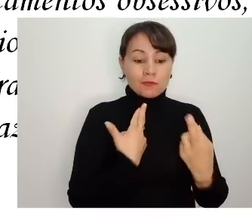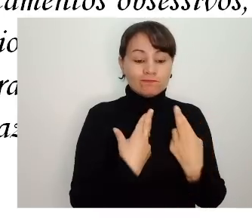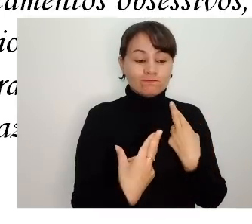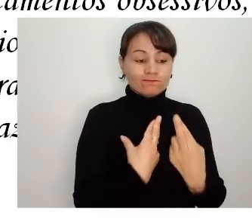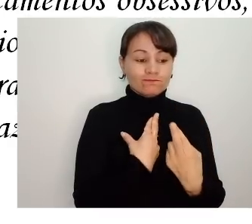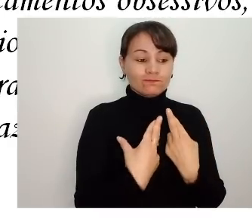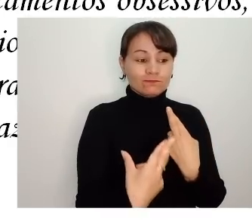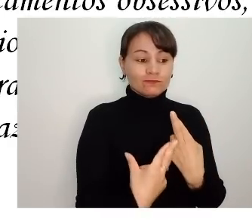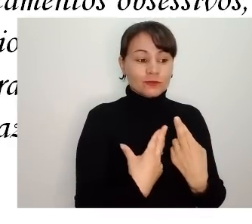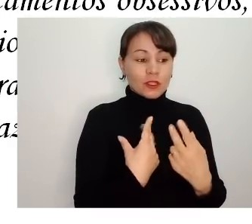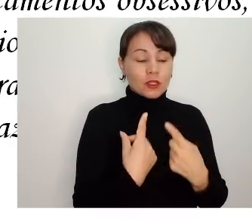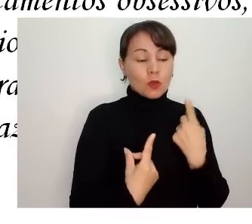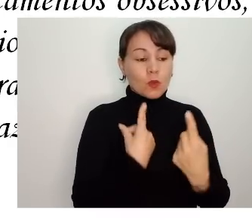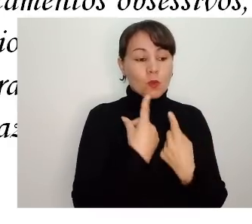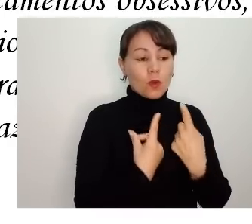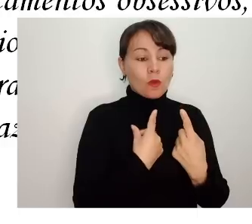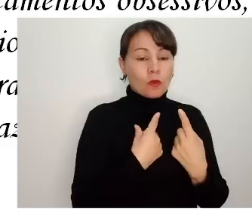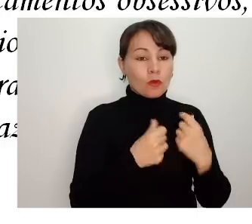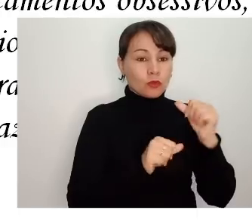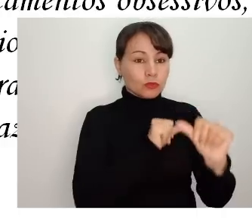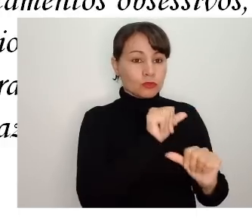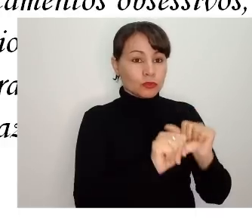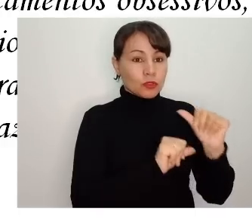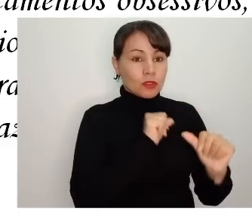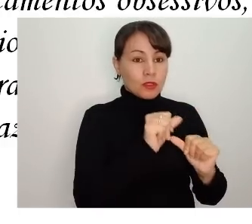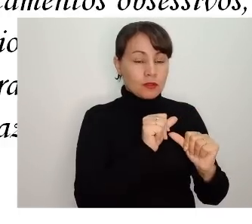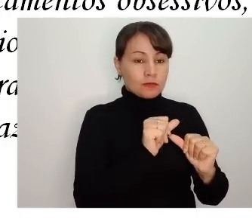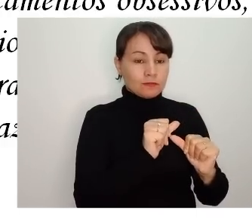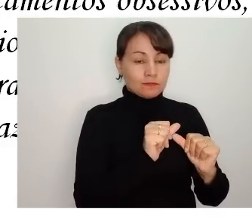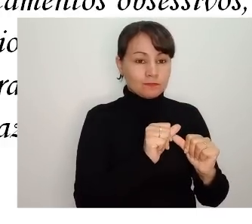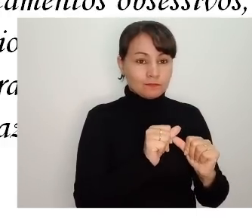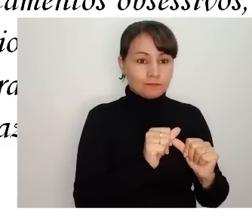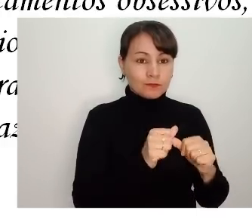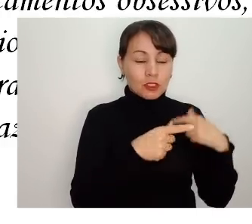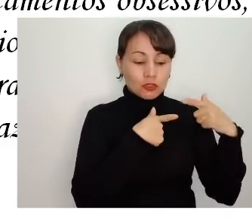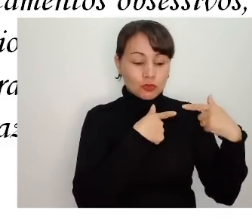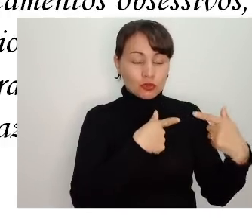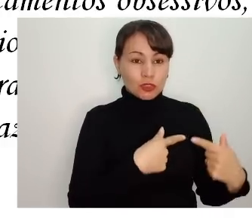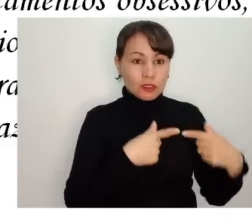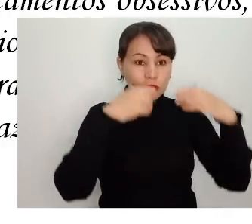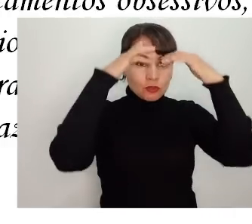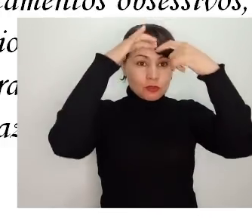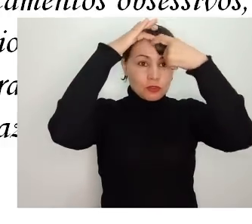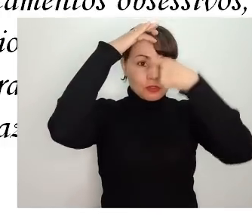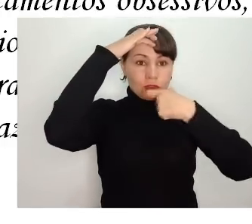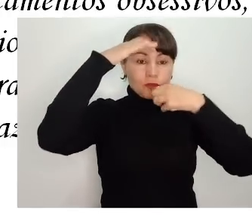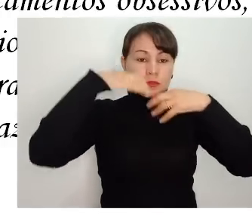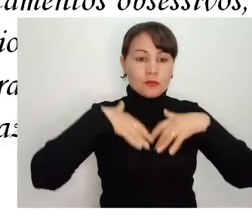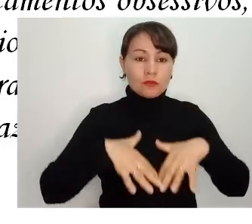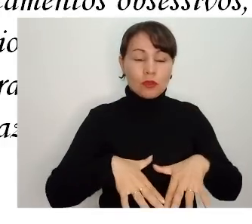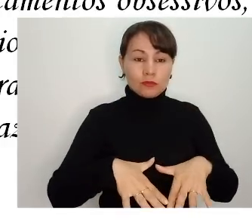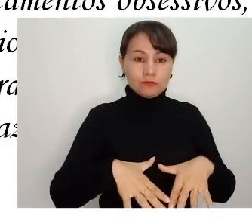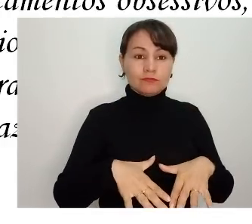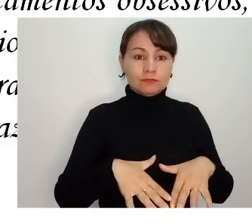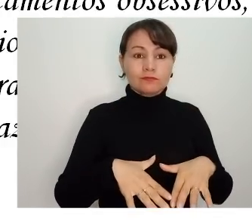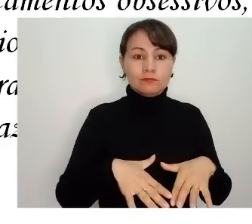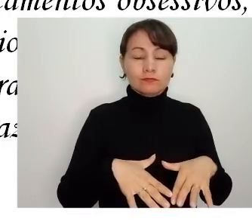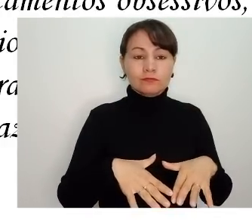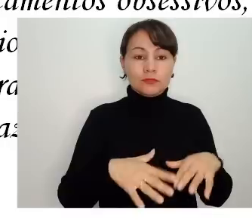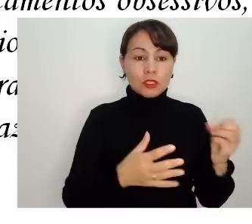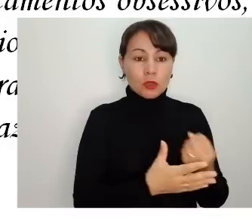ela está relacionada com algumas alterações na expressão gênica do nosso sistema nervoso central, ou seja,